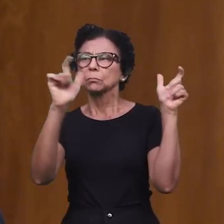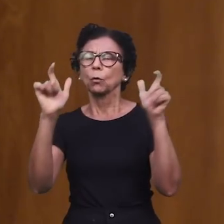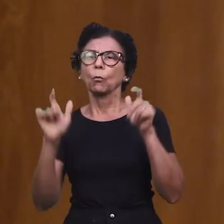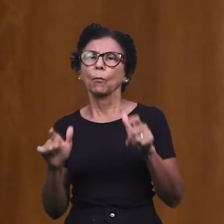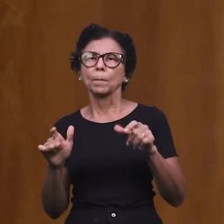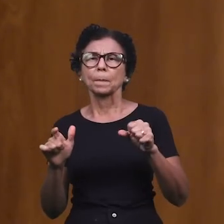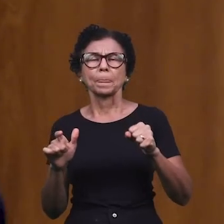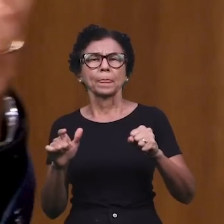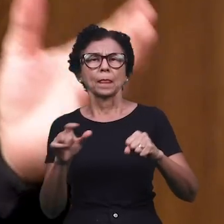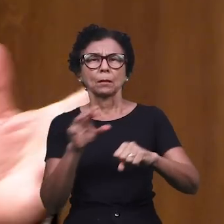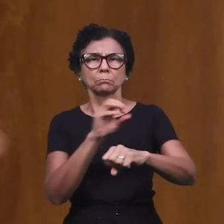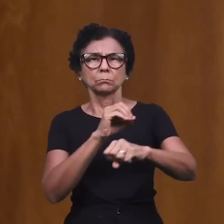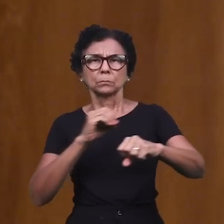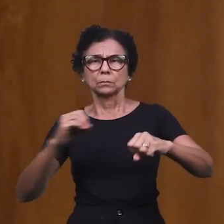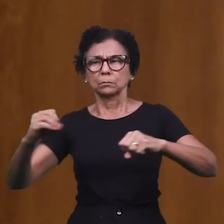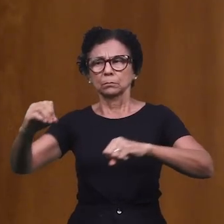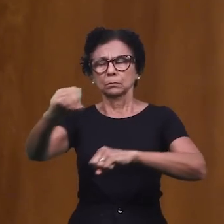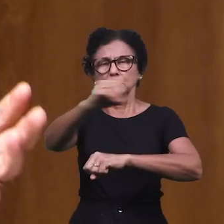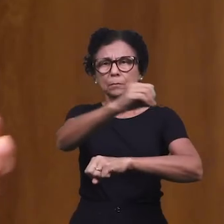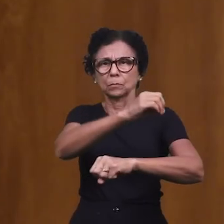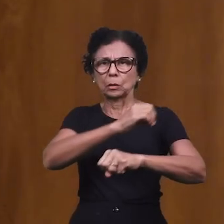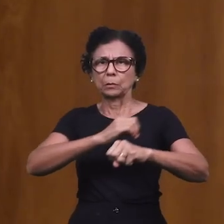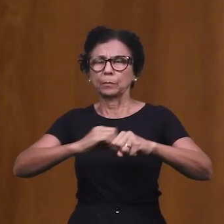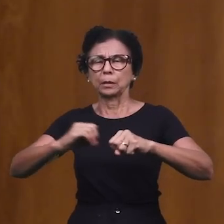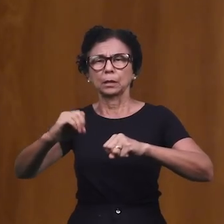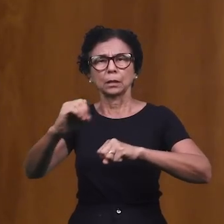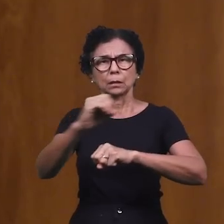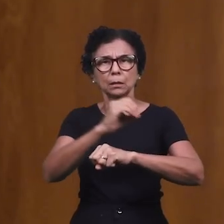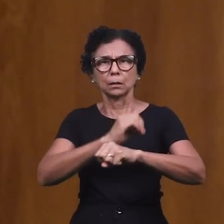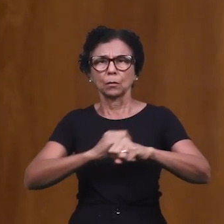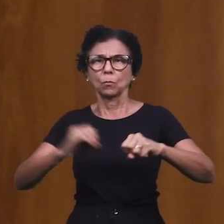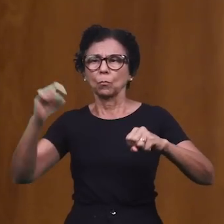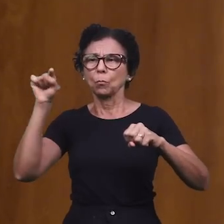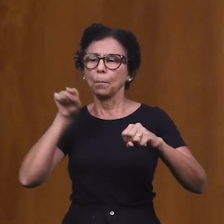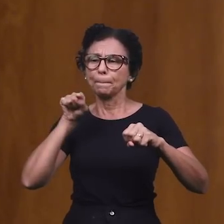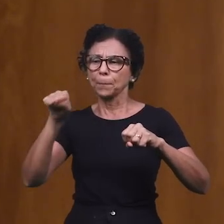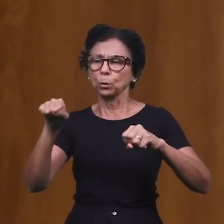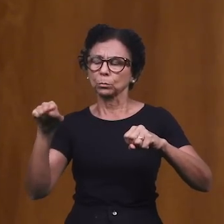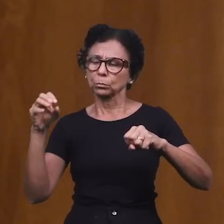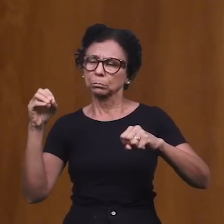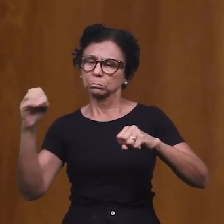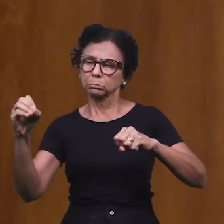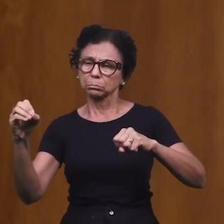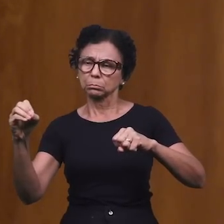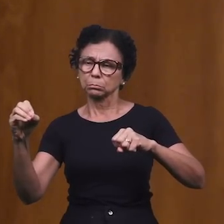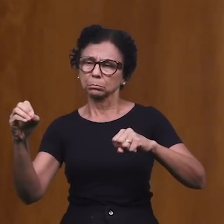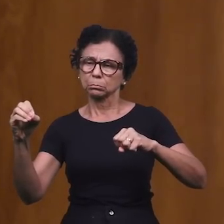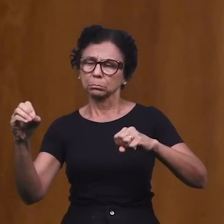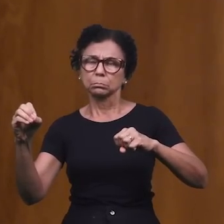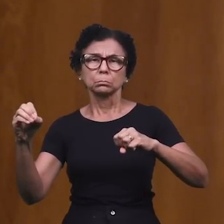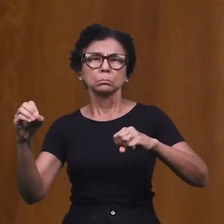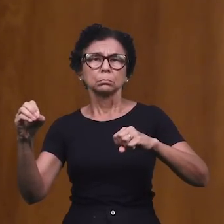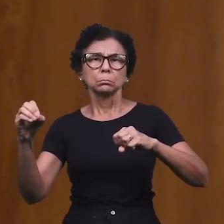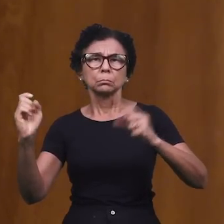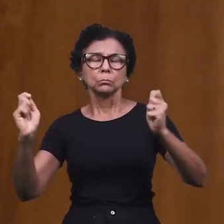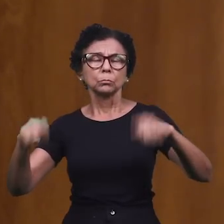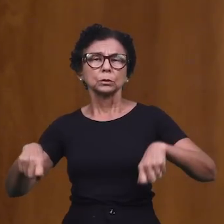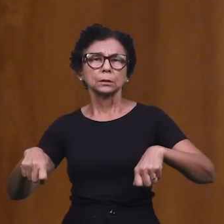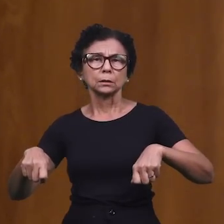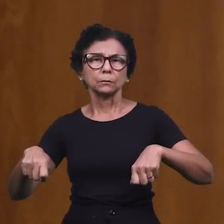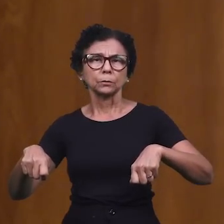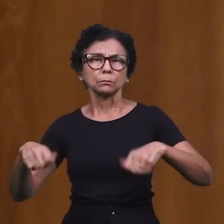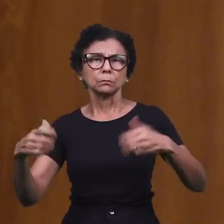três planetas ou três estrelas orbitando um ponto gravitacional, como que isso é possível?